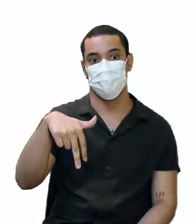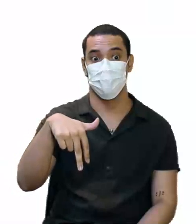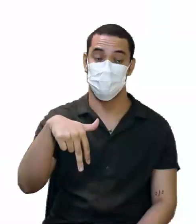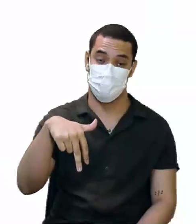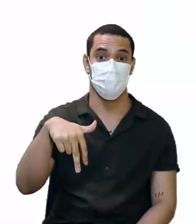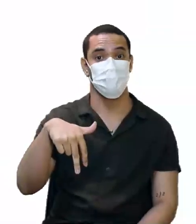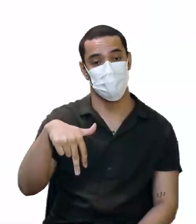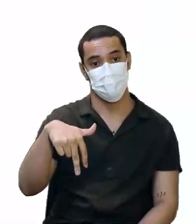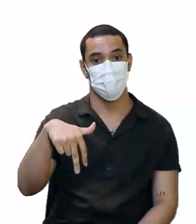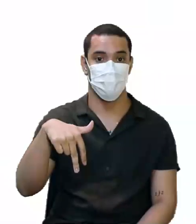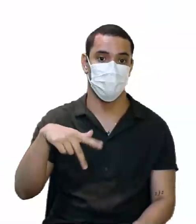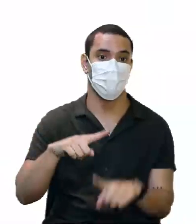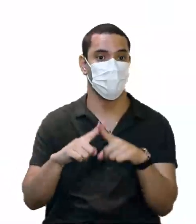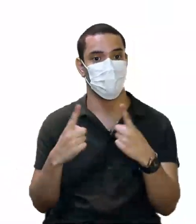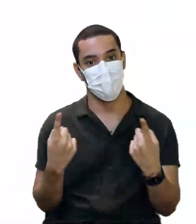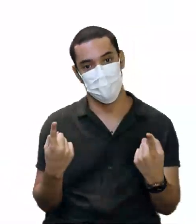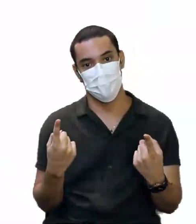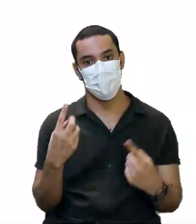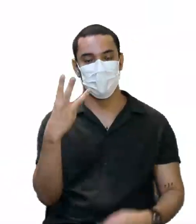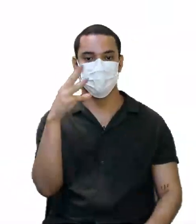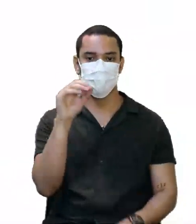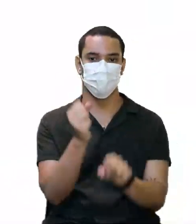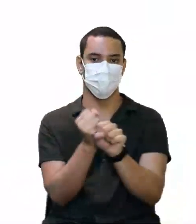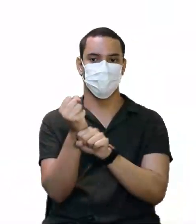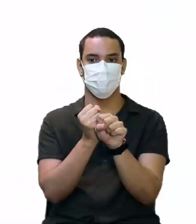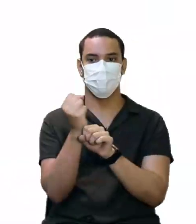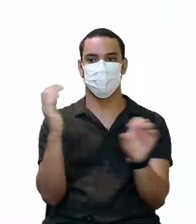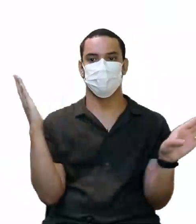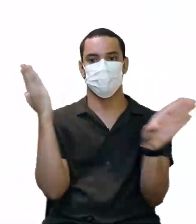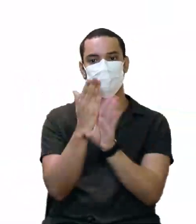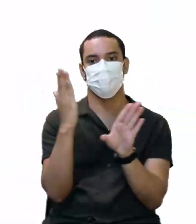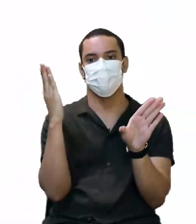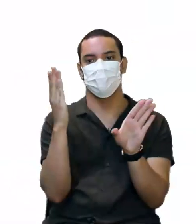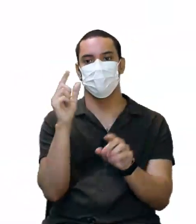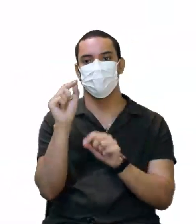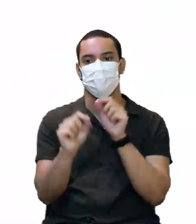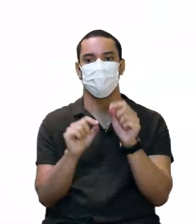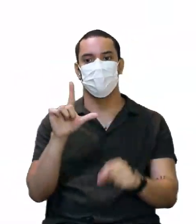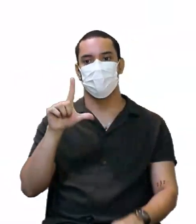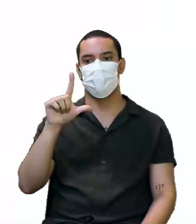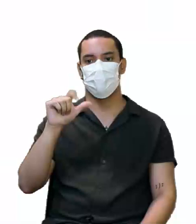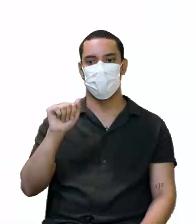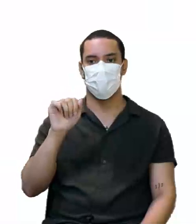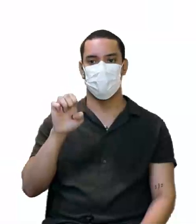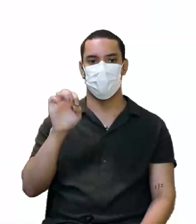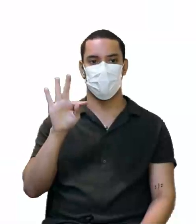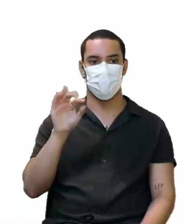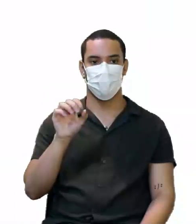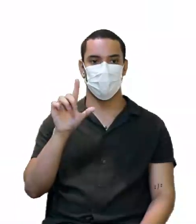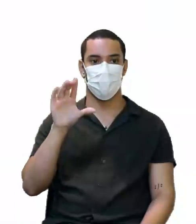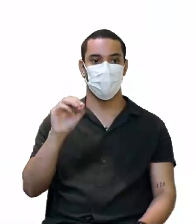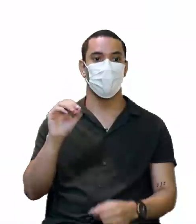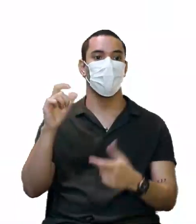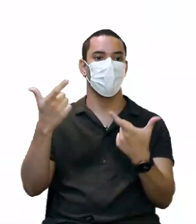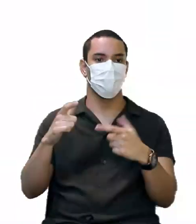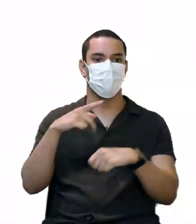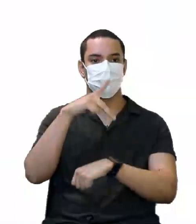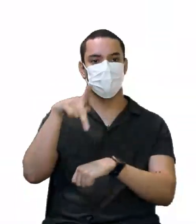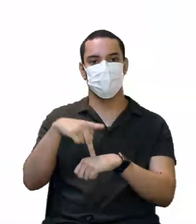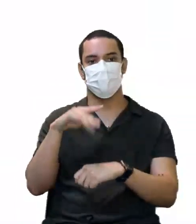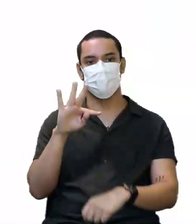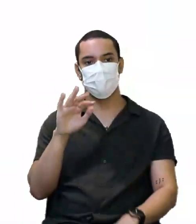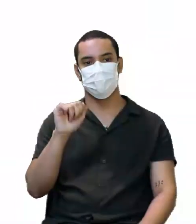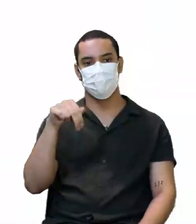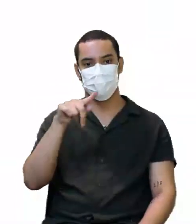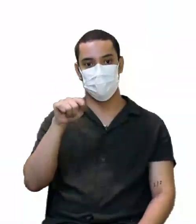bípedes. Há mais de 30 anos, foi descoberto em Laetoli, na Tanzânia, um